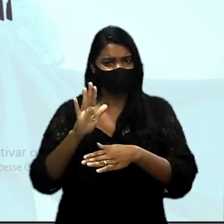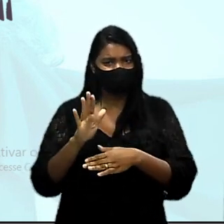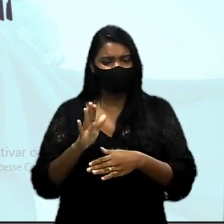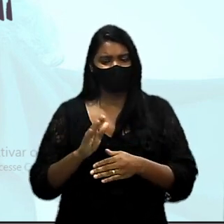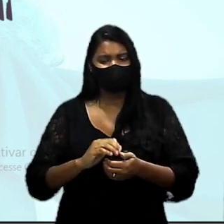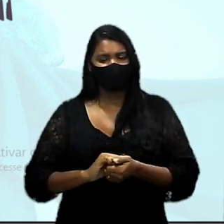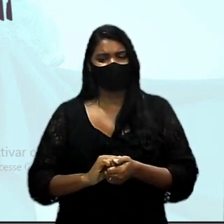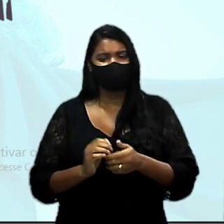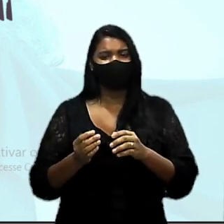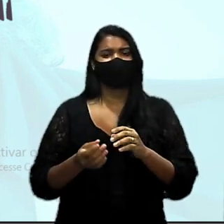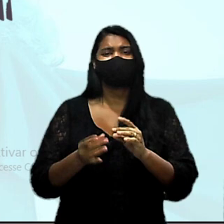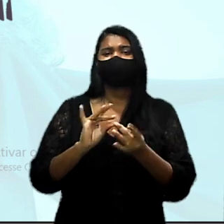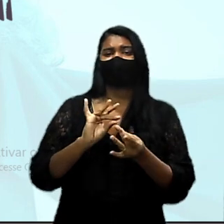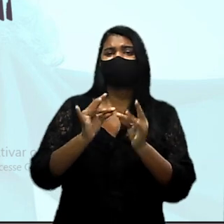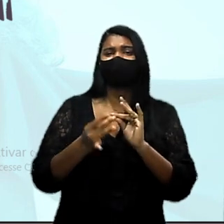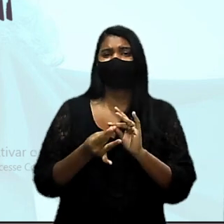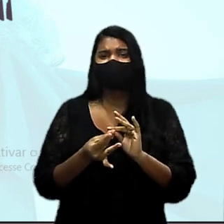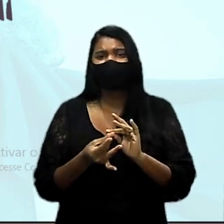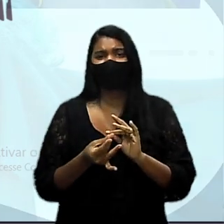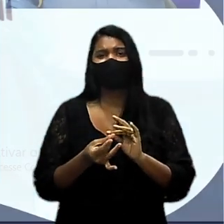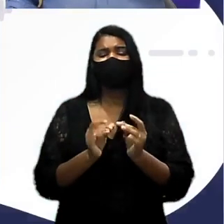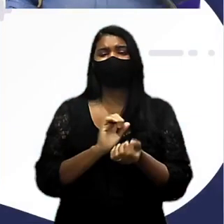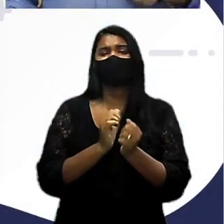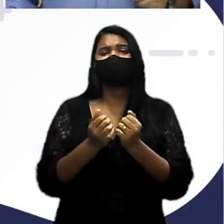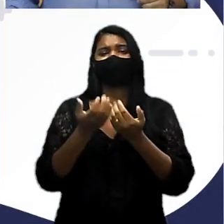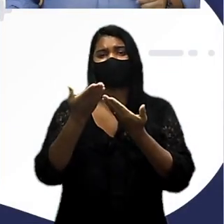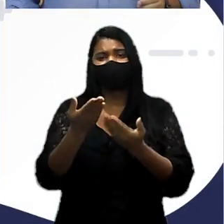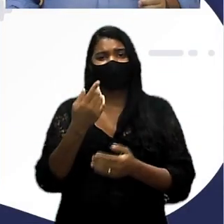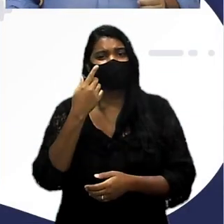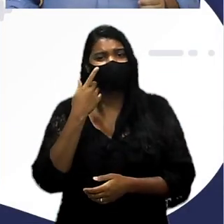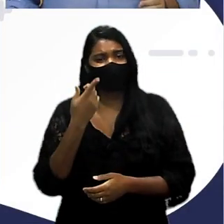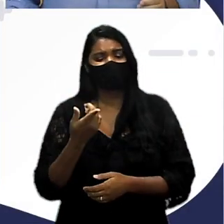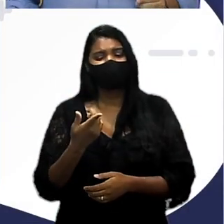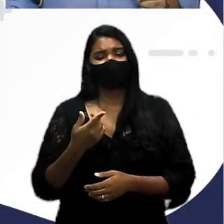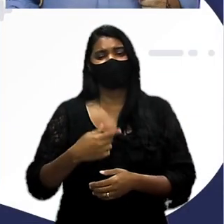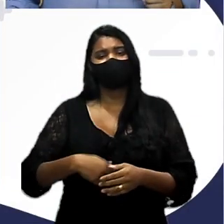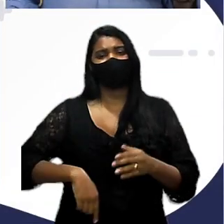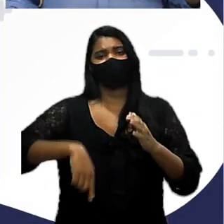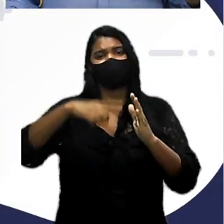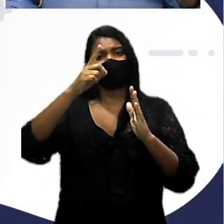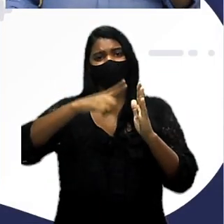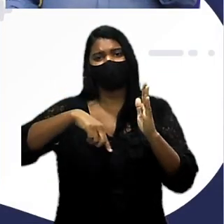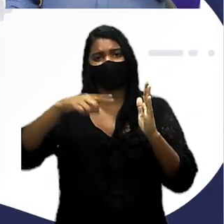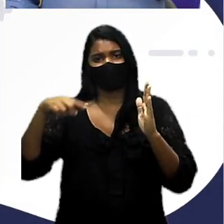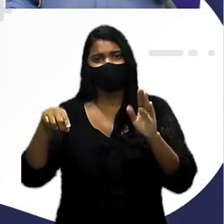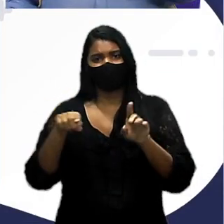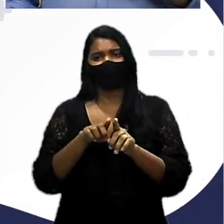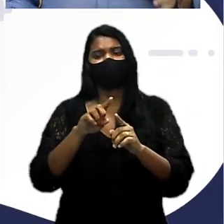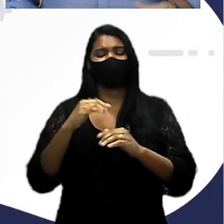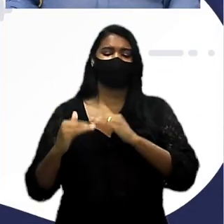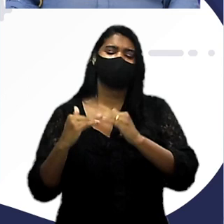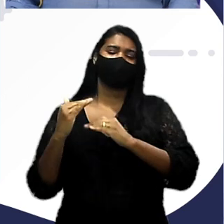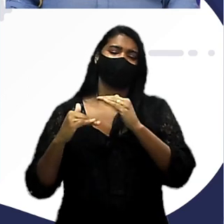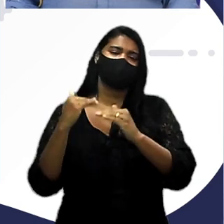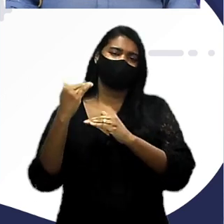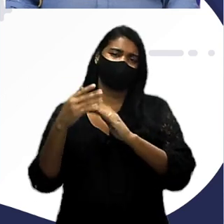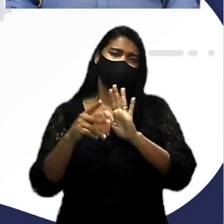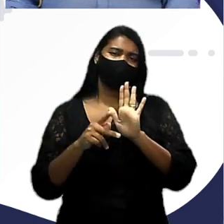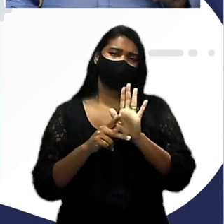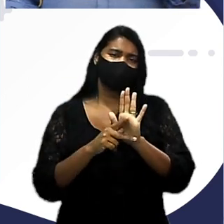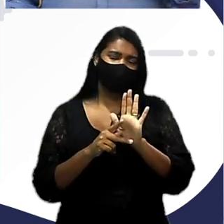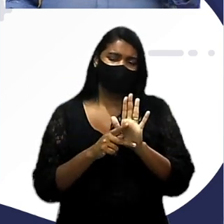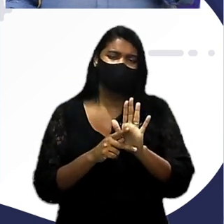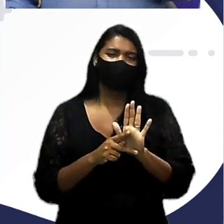A dinâmica das mudanças, vocês vão ver aí um gráfico que vai mostrar a evolução